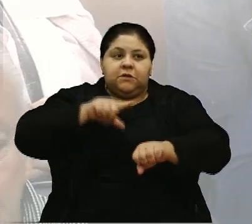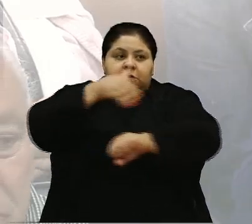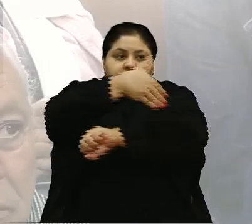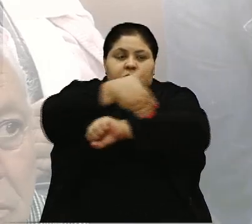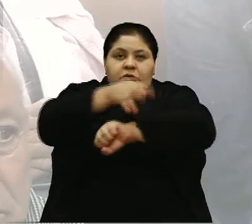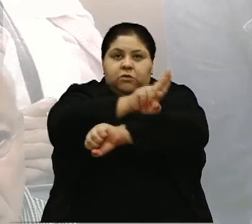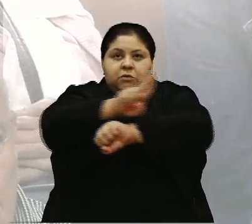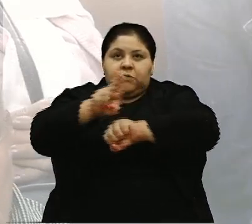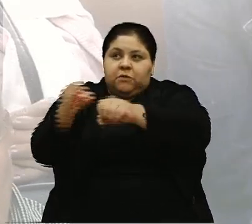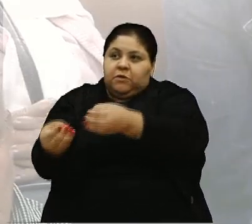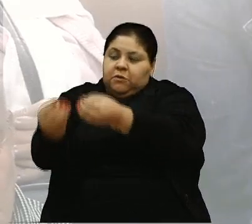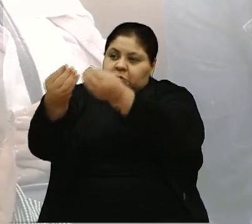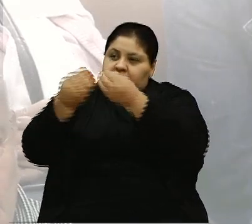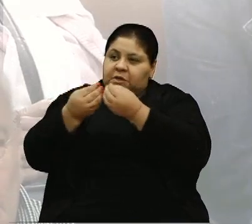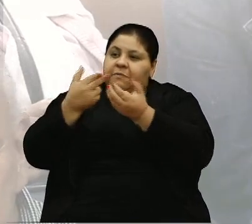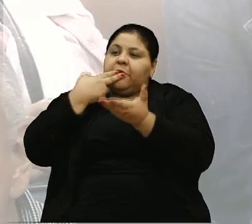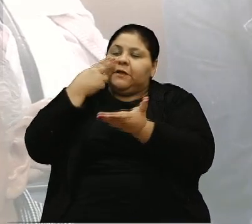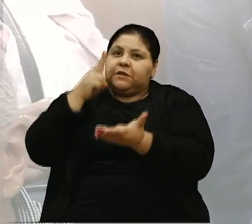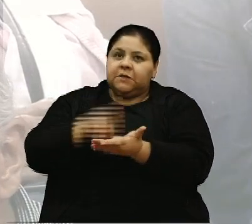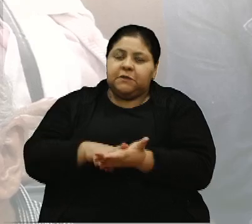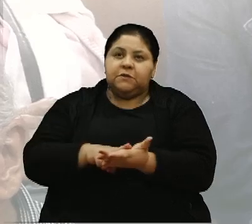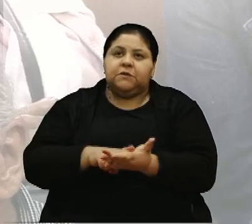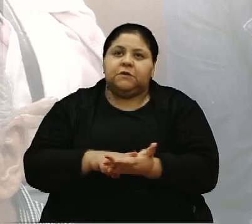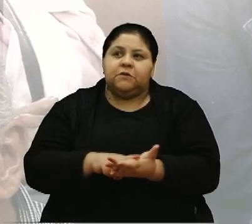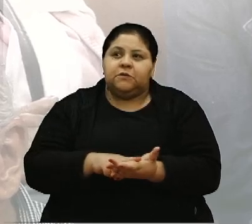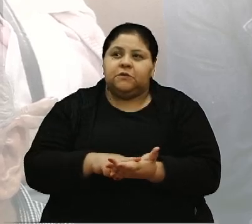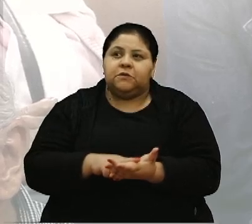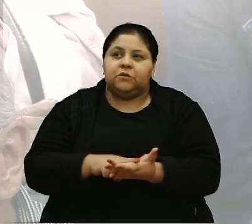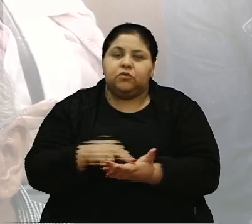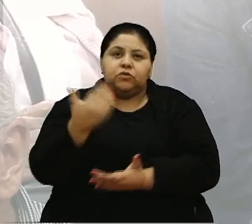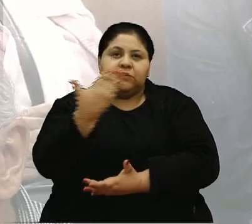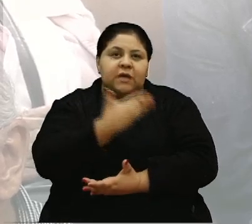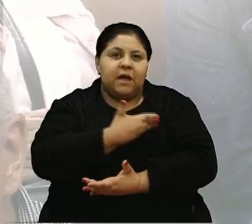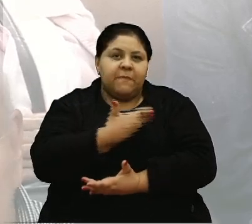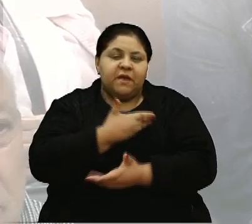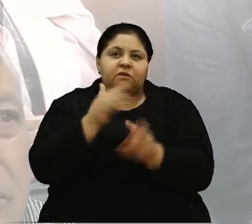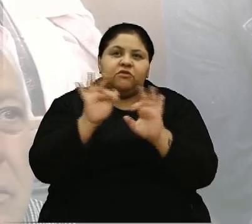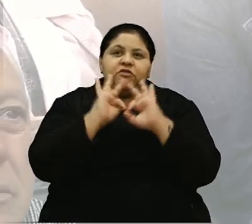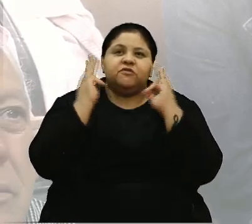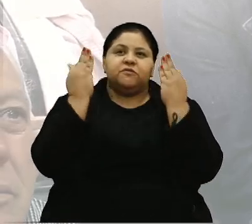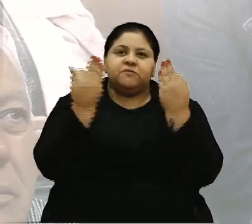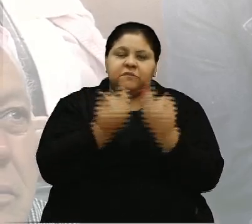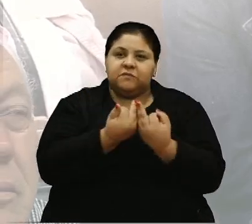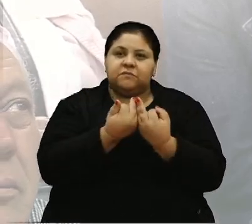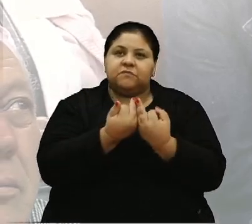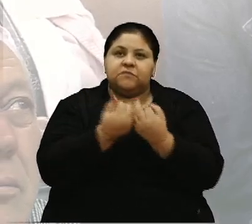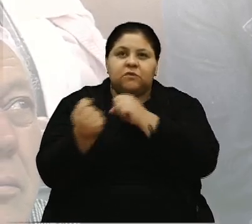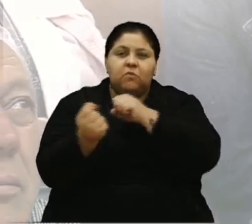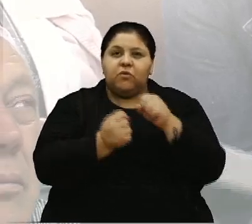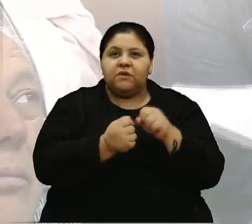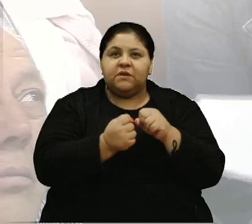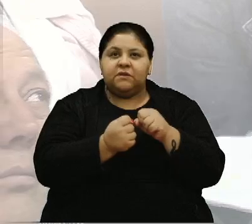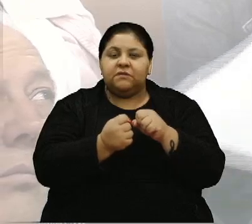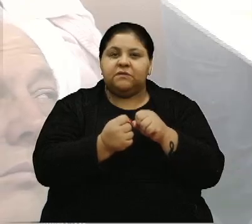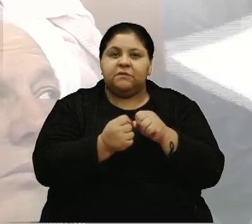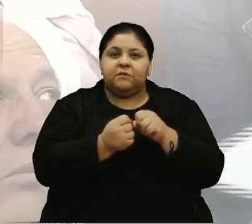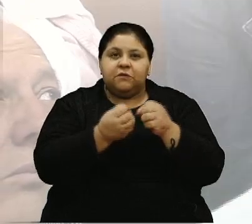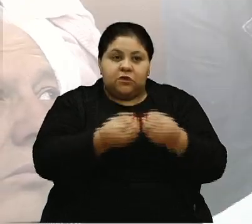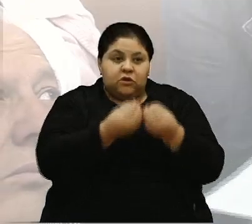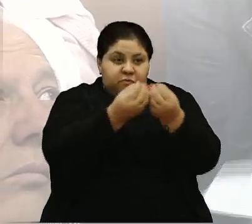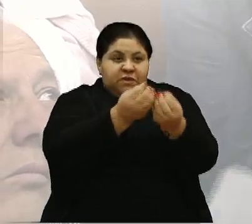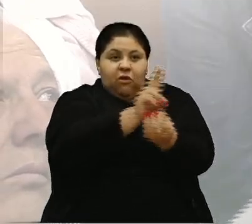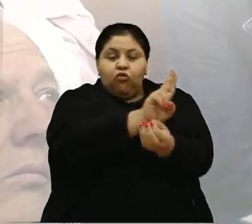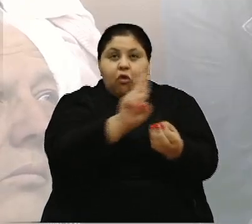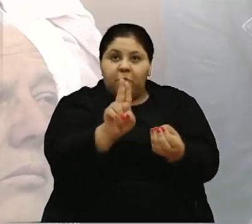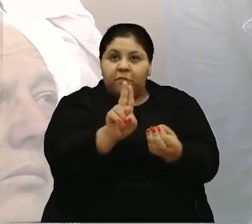receber suas correspondências, receber os amigos, familiares, e poder, então, emprestar o nome